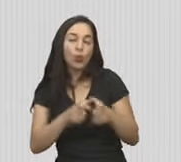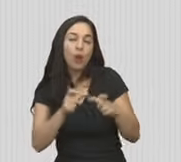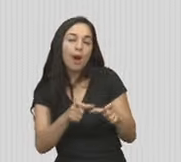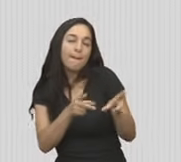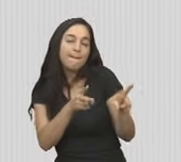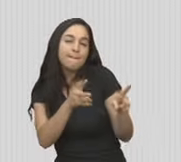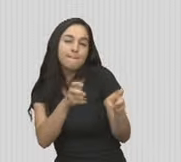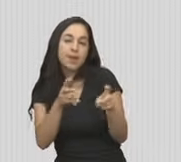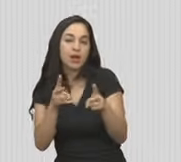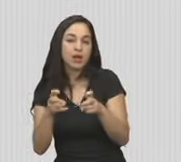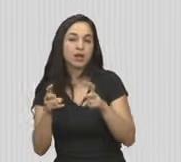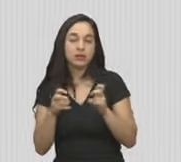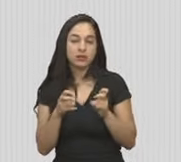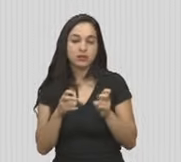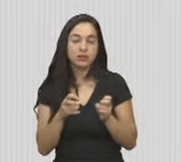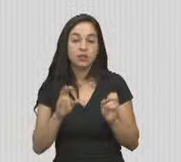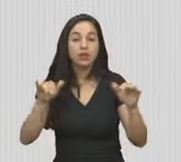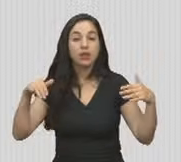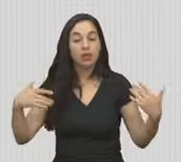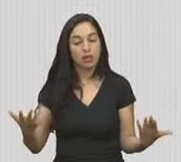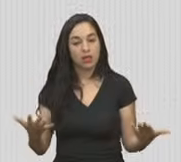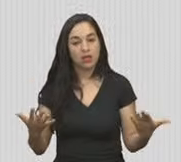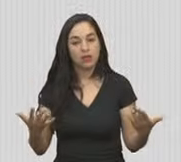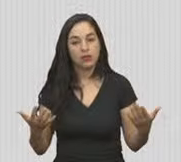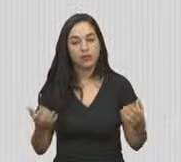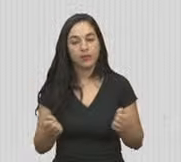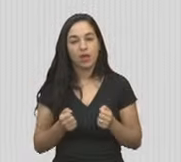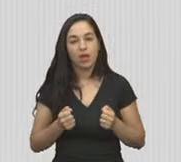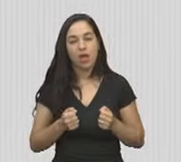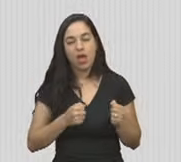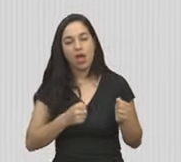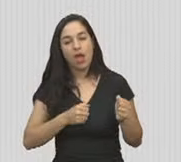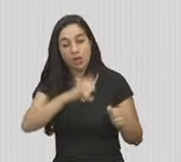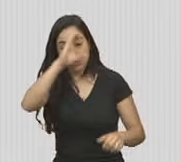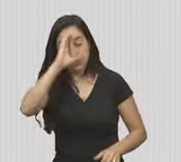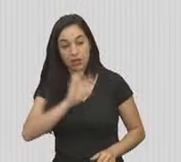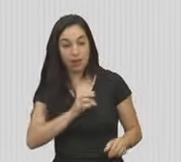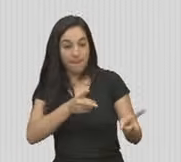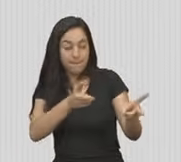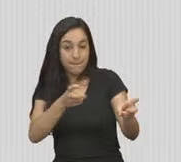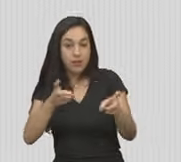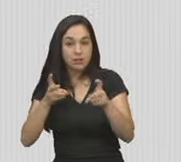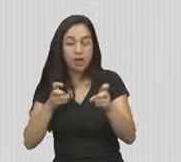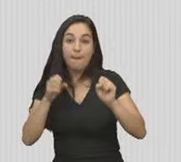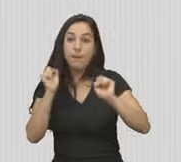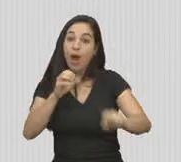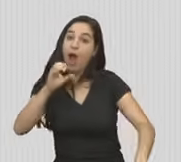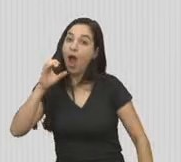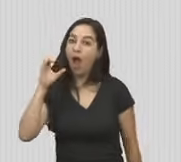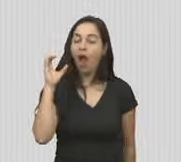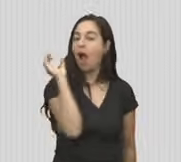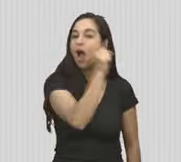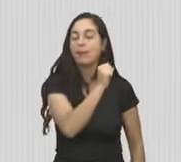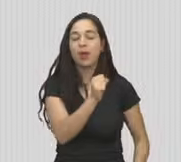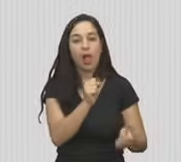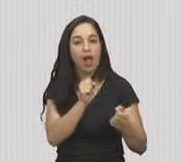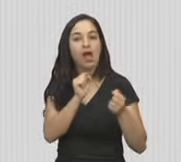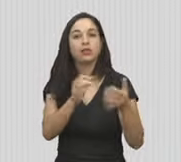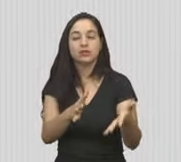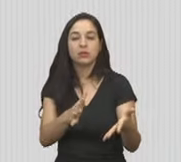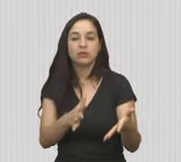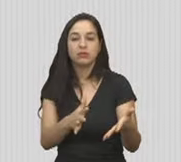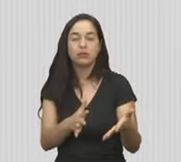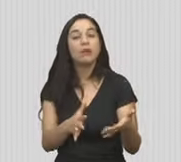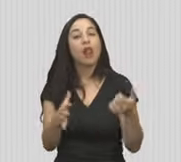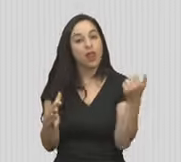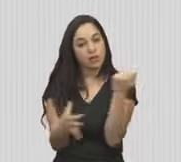E lá, esse fato observado pelo cidadão, ele pode rapidamente se transformar em ação pelas